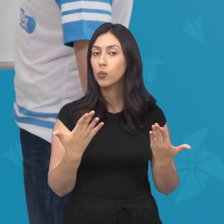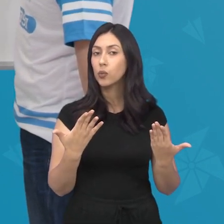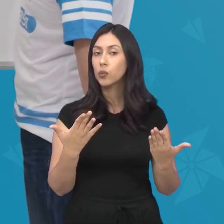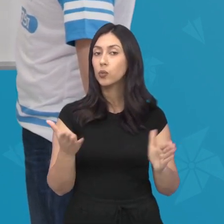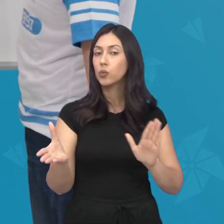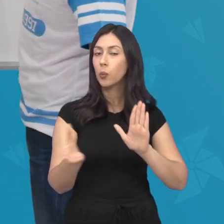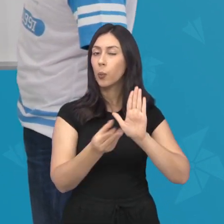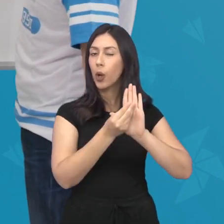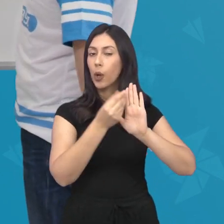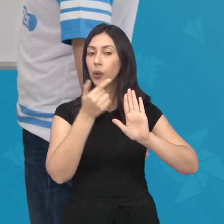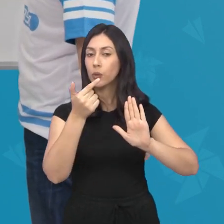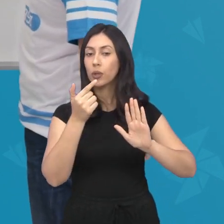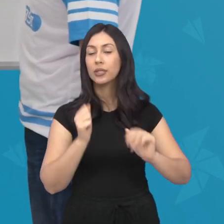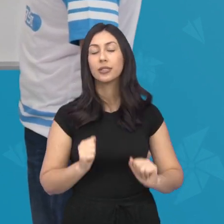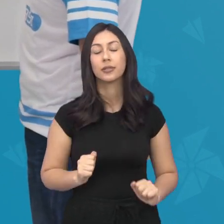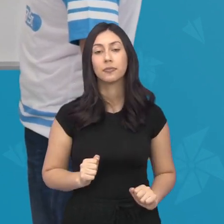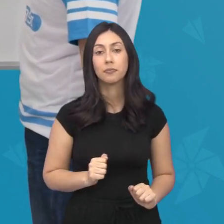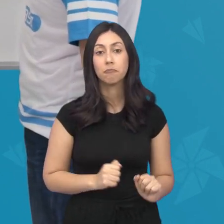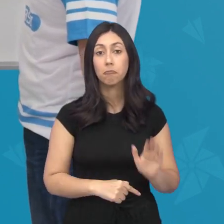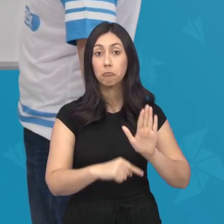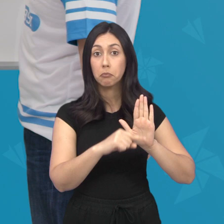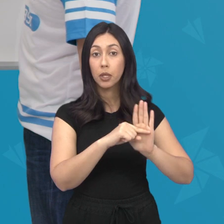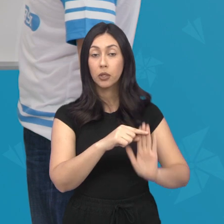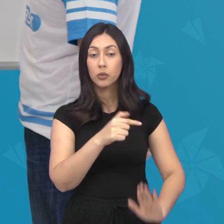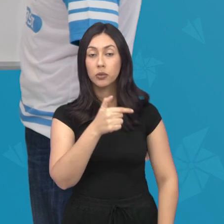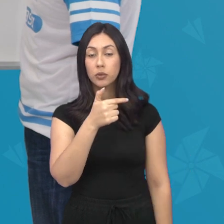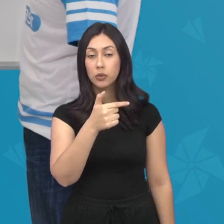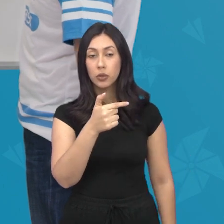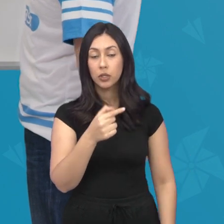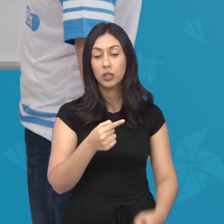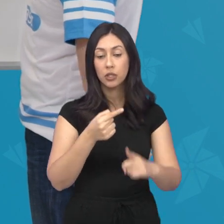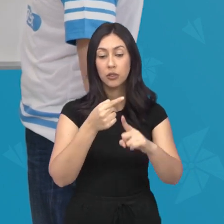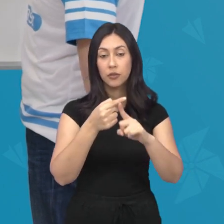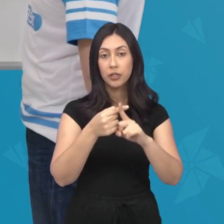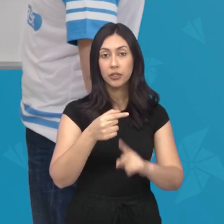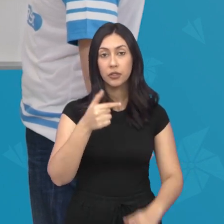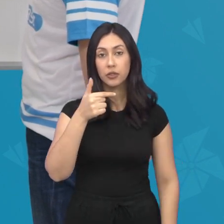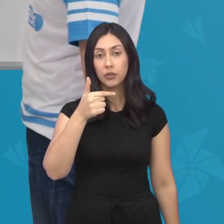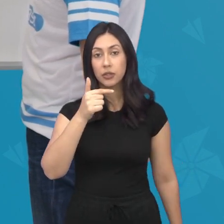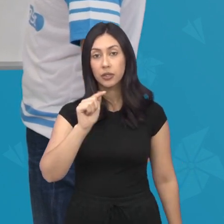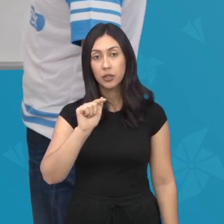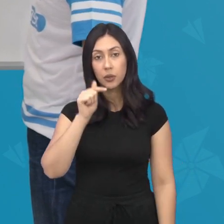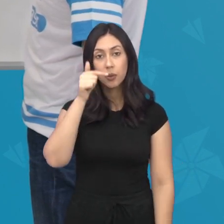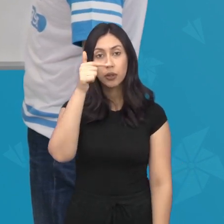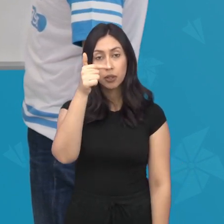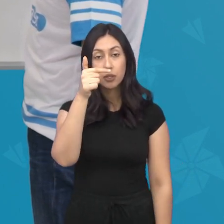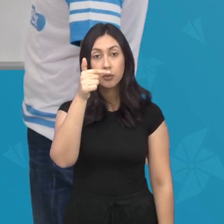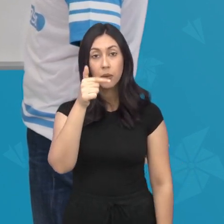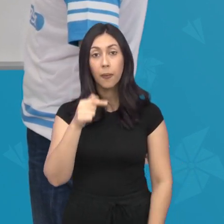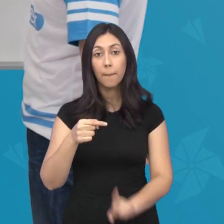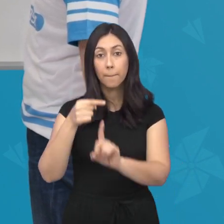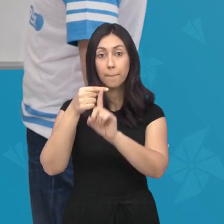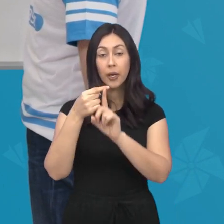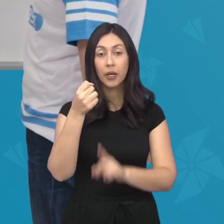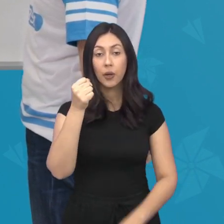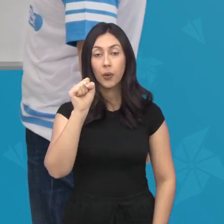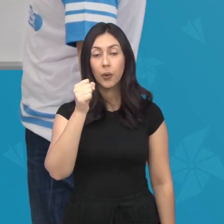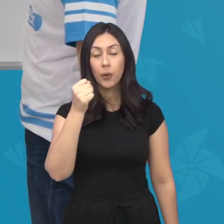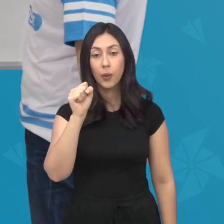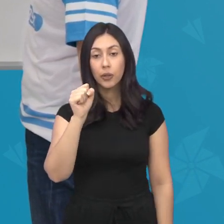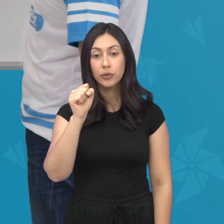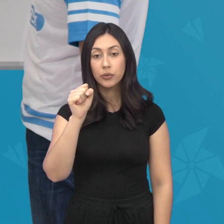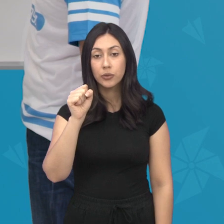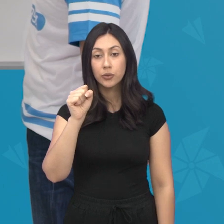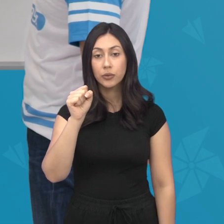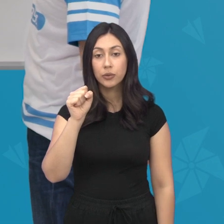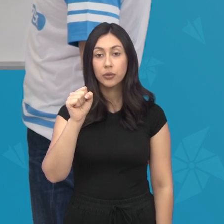2. Vai ser menos 2 vezes 2 ao quadrado, mais